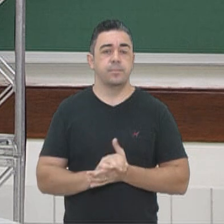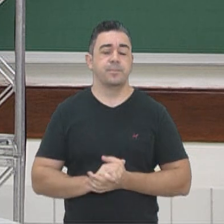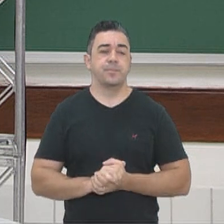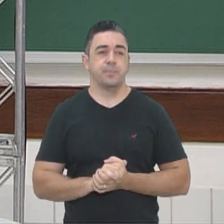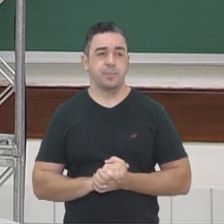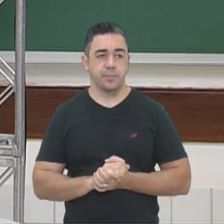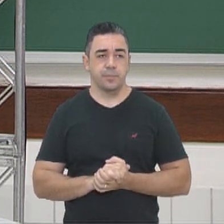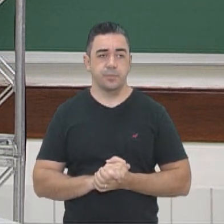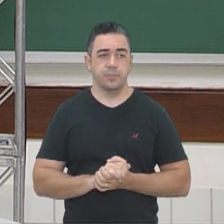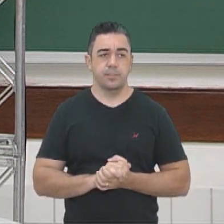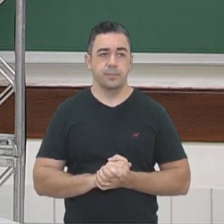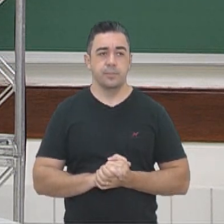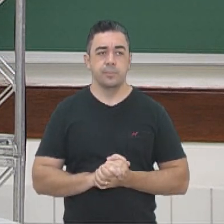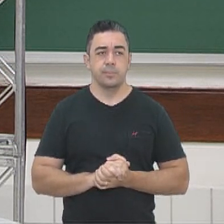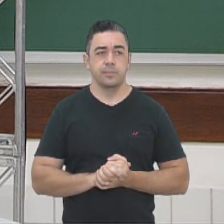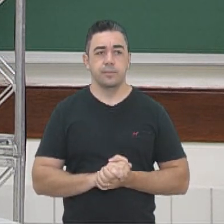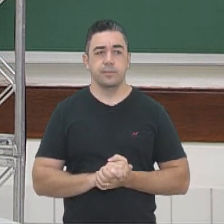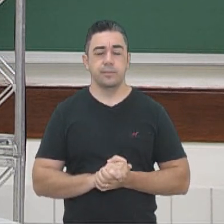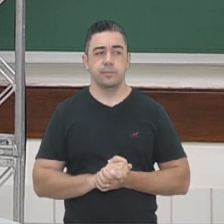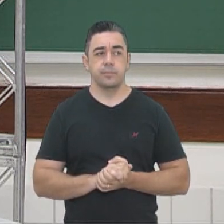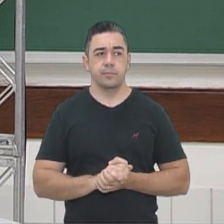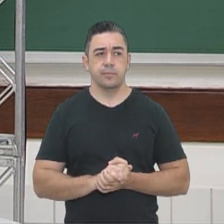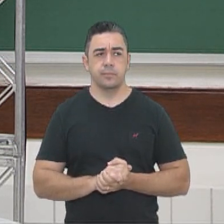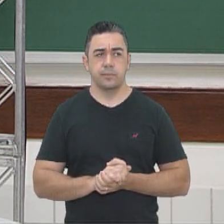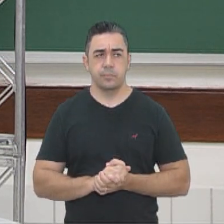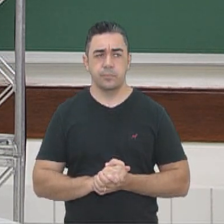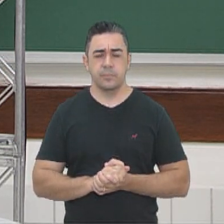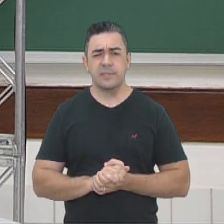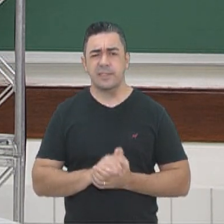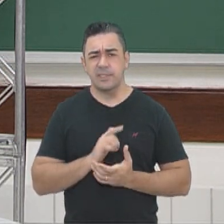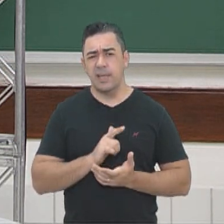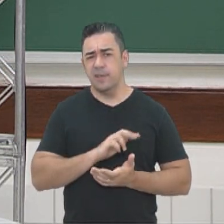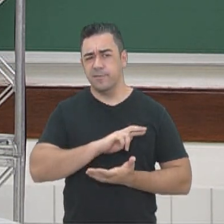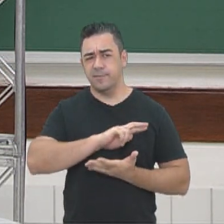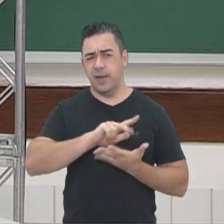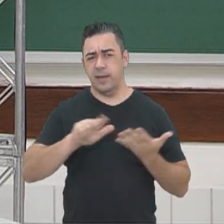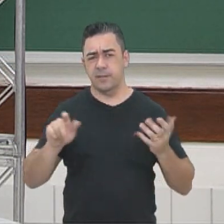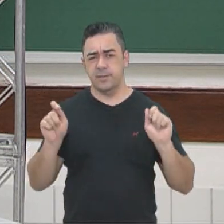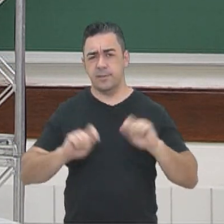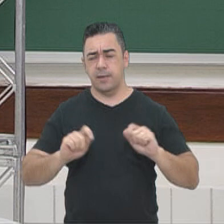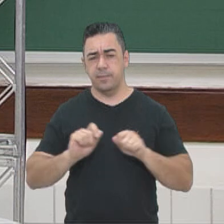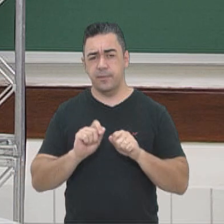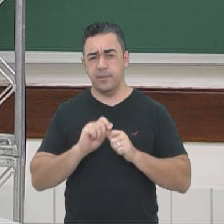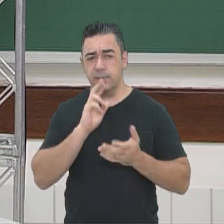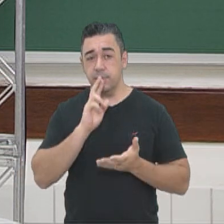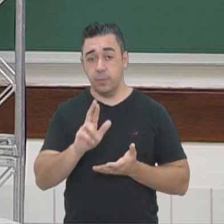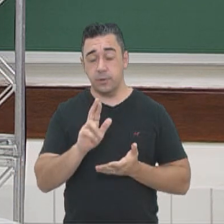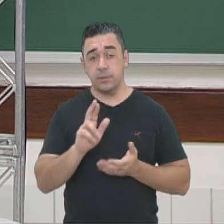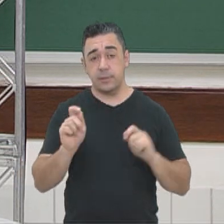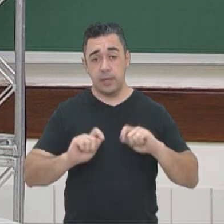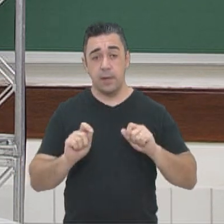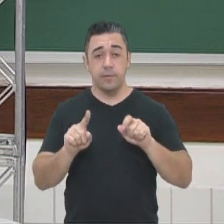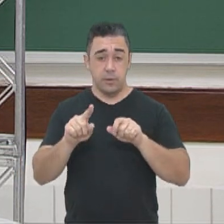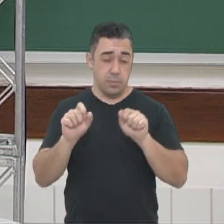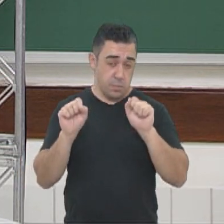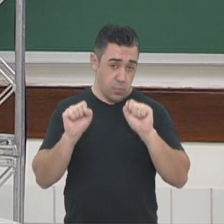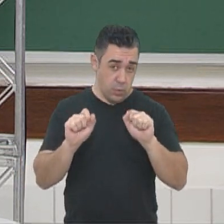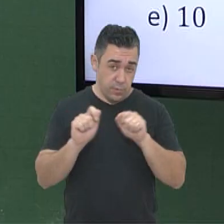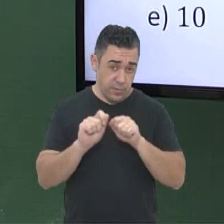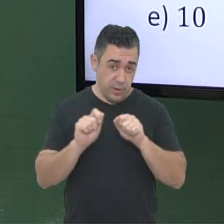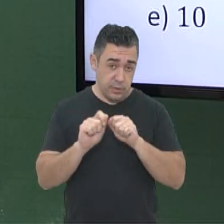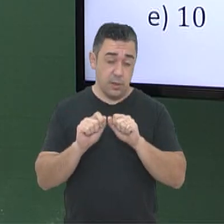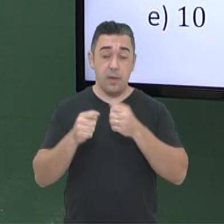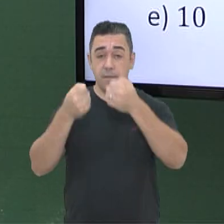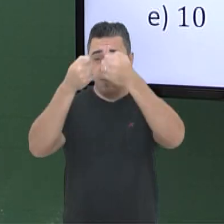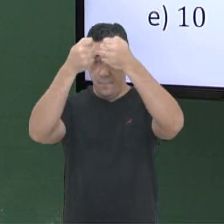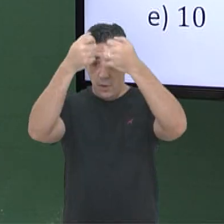4/3. Muito bem. Aqui há vários caminhos para resolução, tá? Como eu disse, você pode